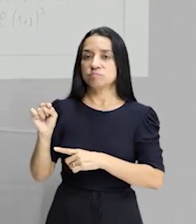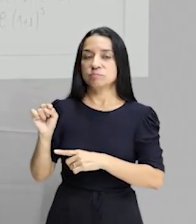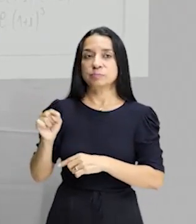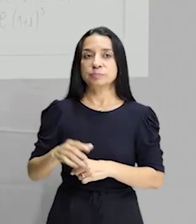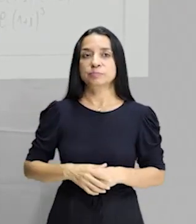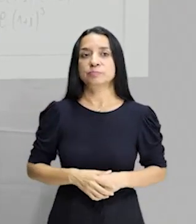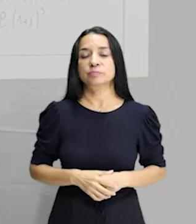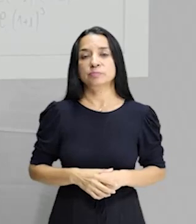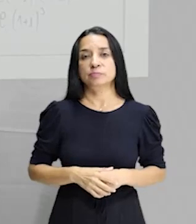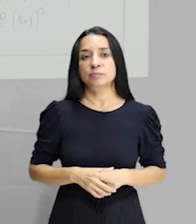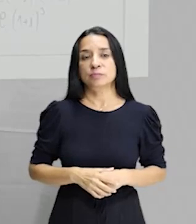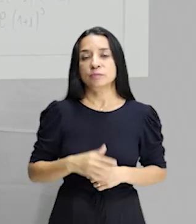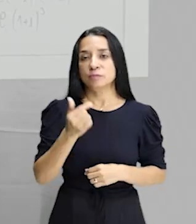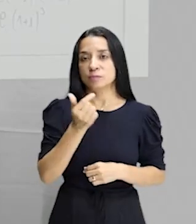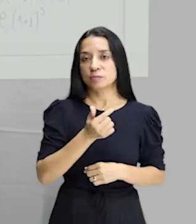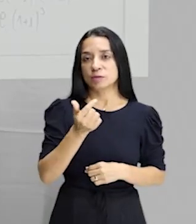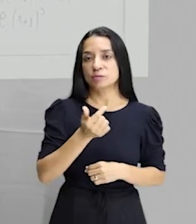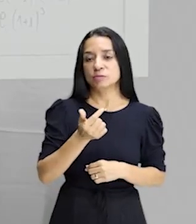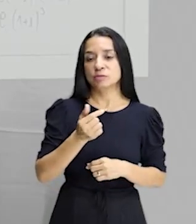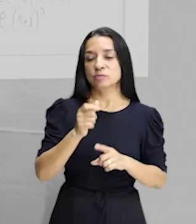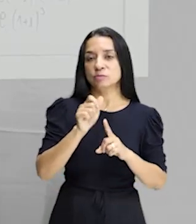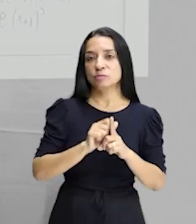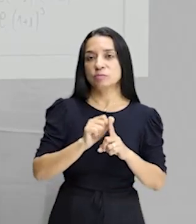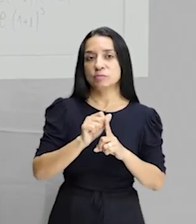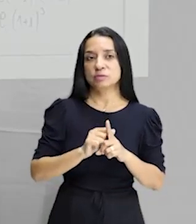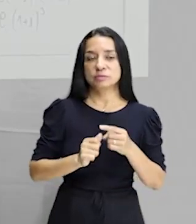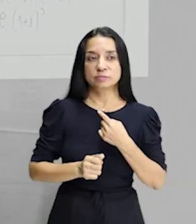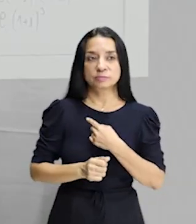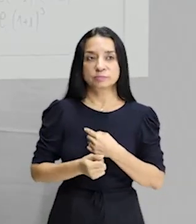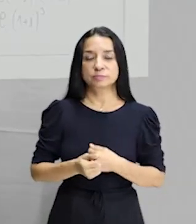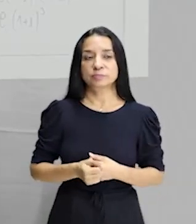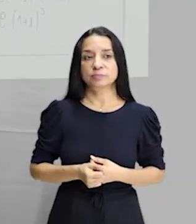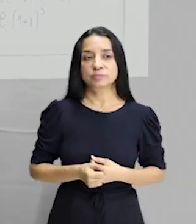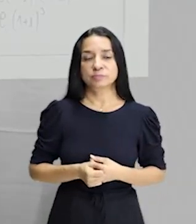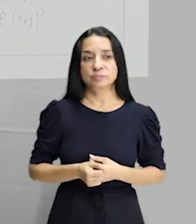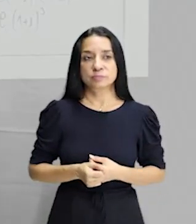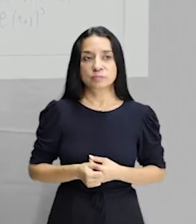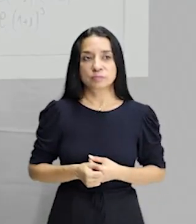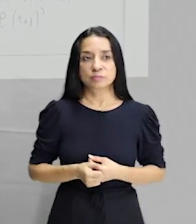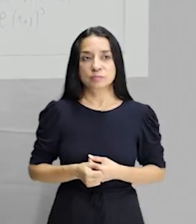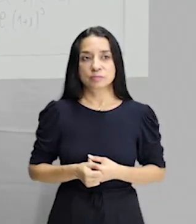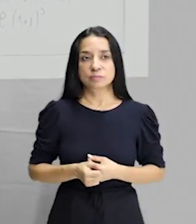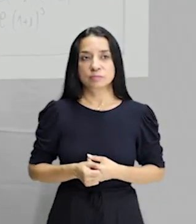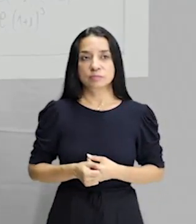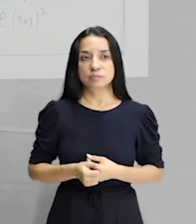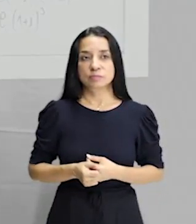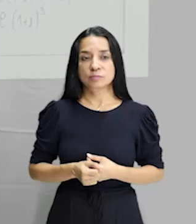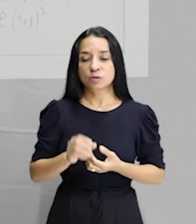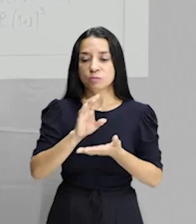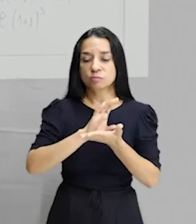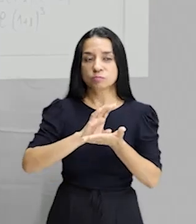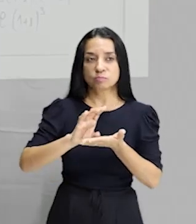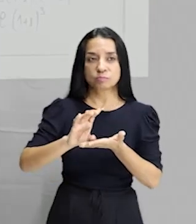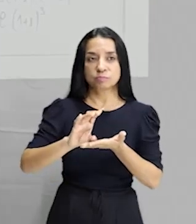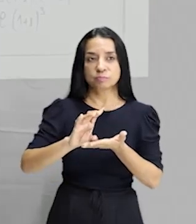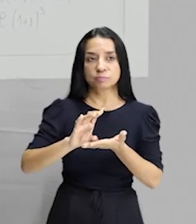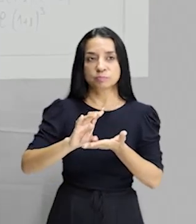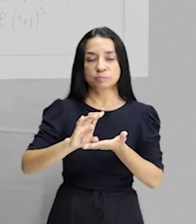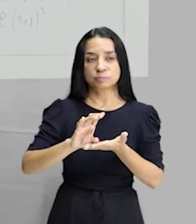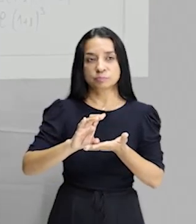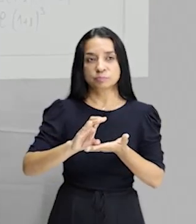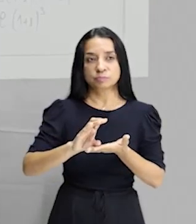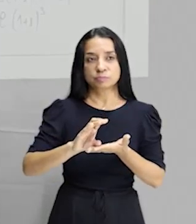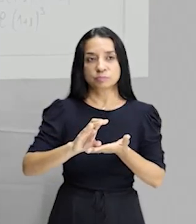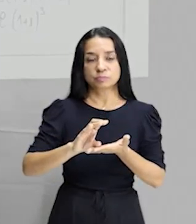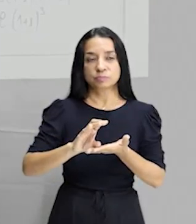certo aí nós vamos para o segundo período de aplicação segundo mês vamos dizer assim aí o seu capital o seu capital